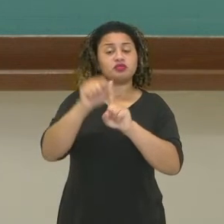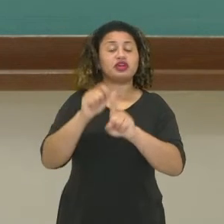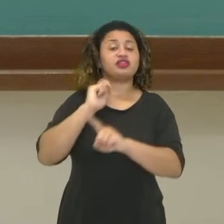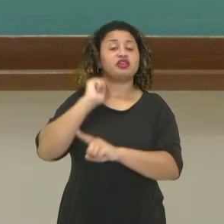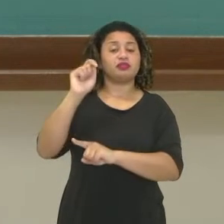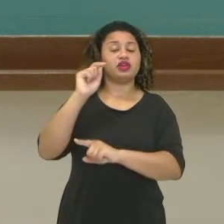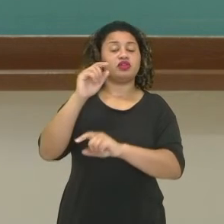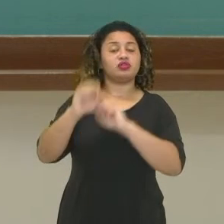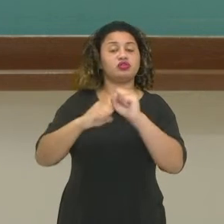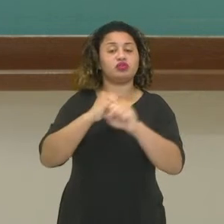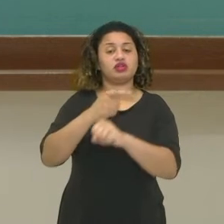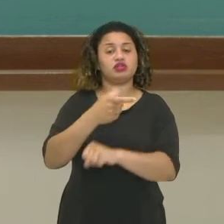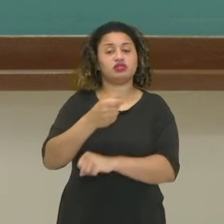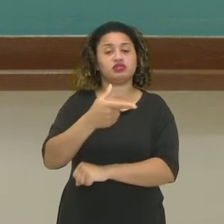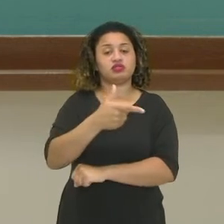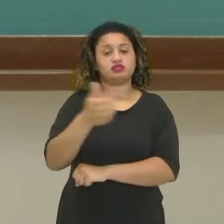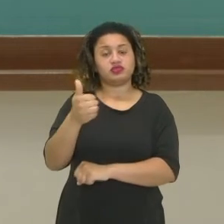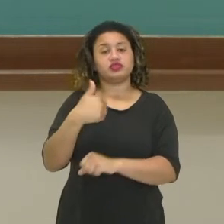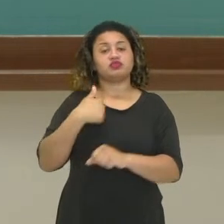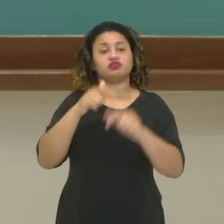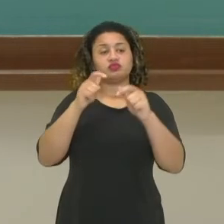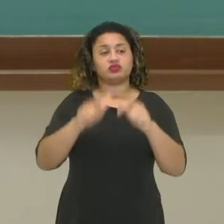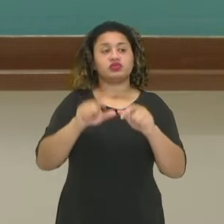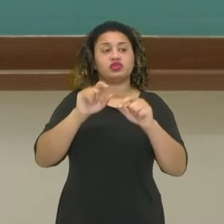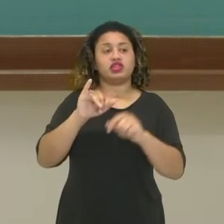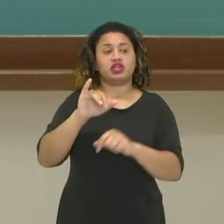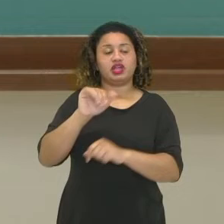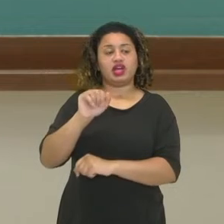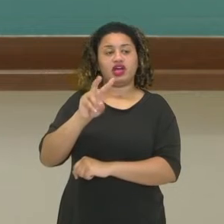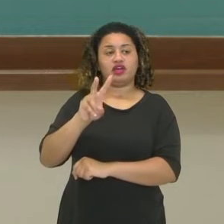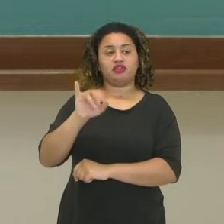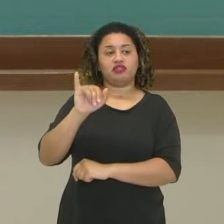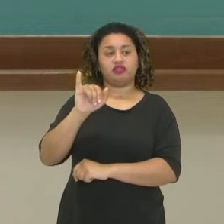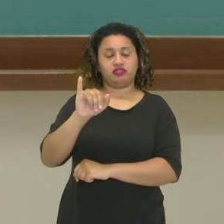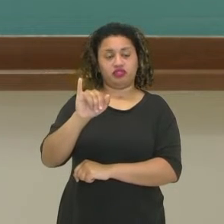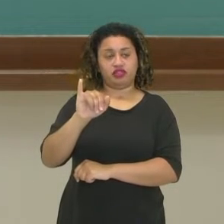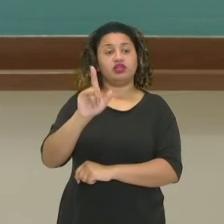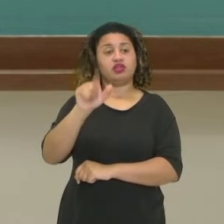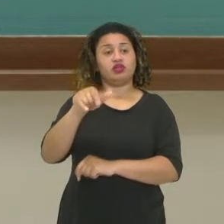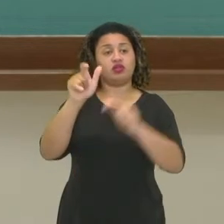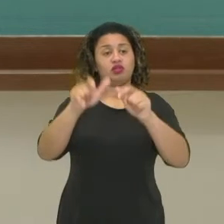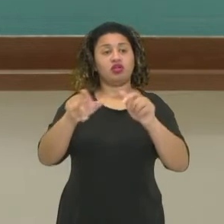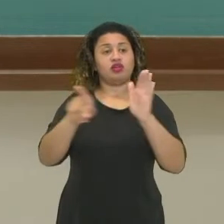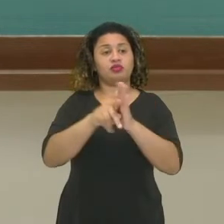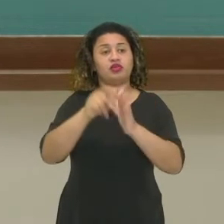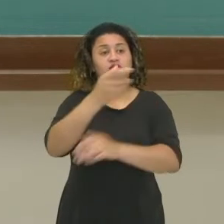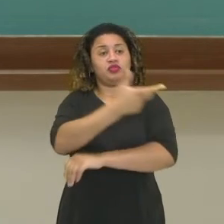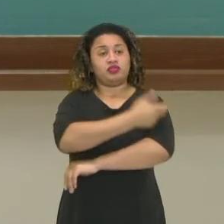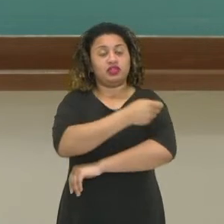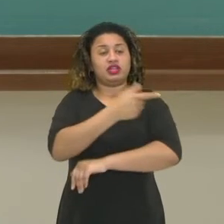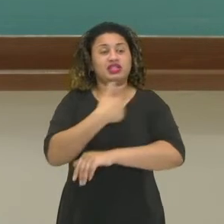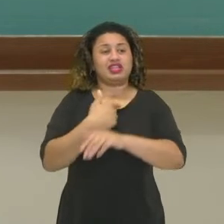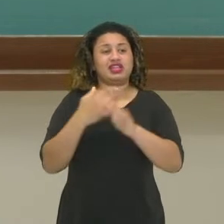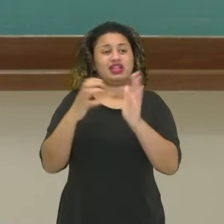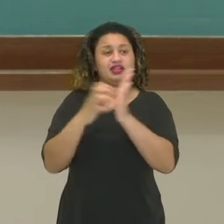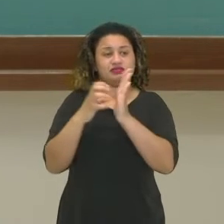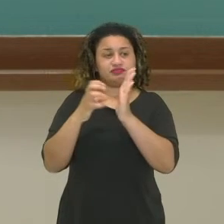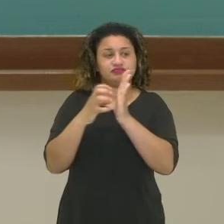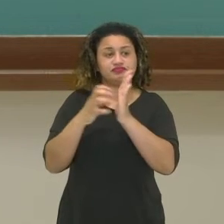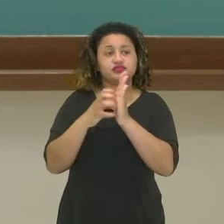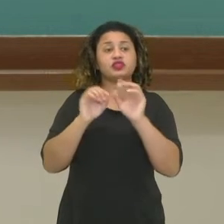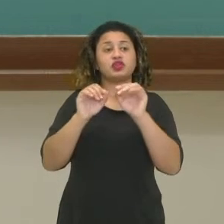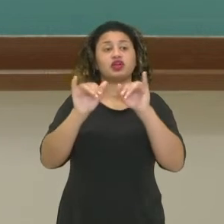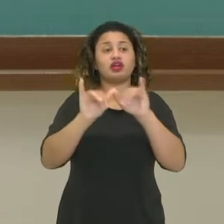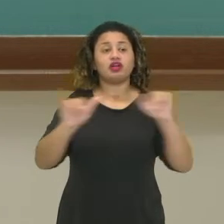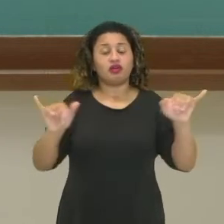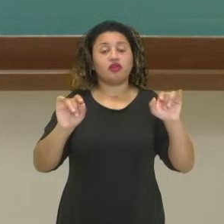ano, que esse instituto e a VI, que é a Iniciativa Internacional da Vacina da AIDS, e a Secret Research